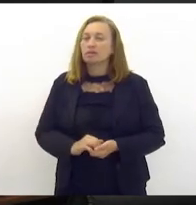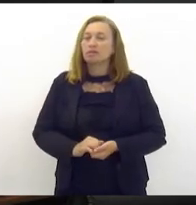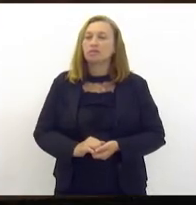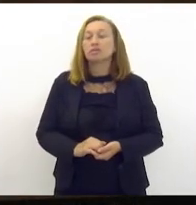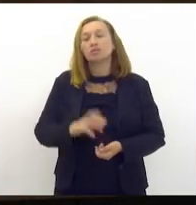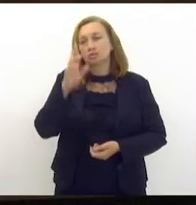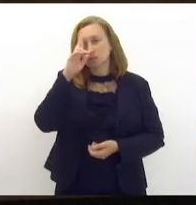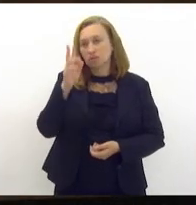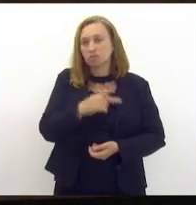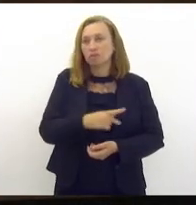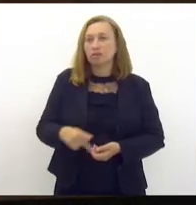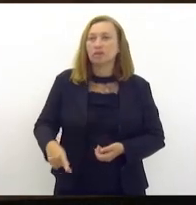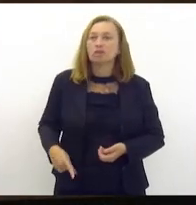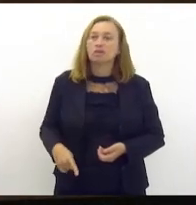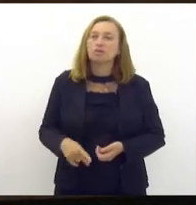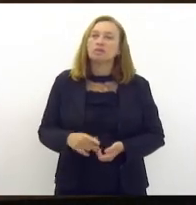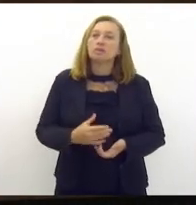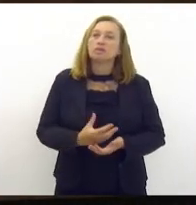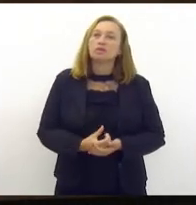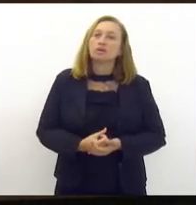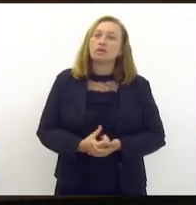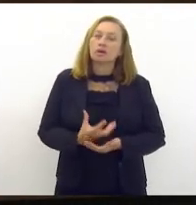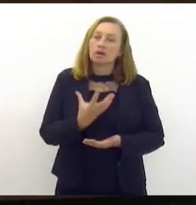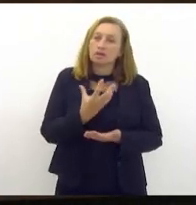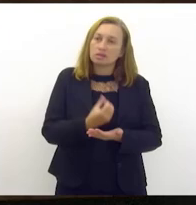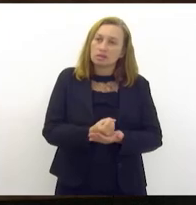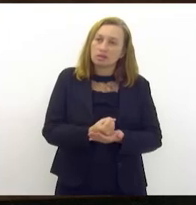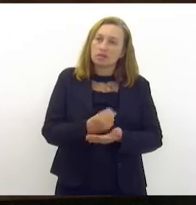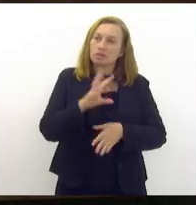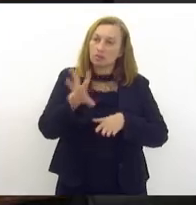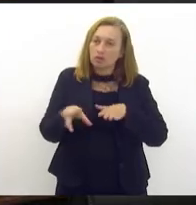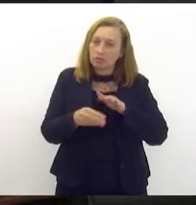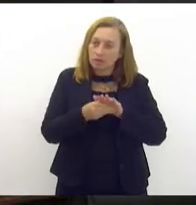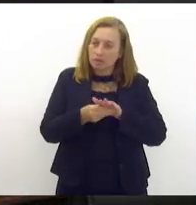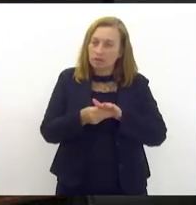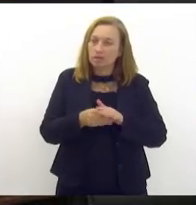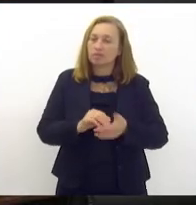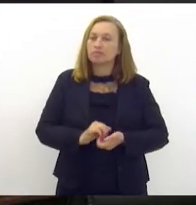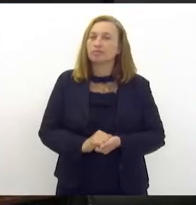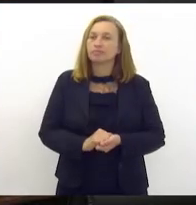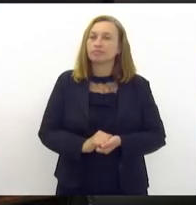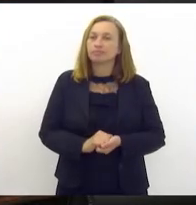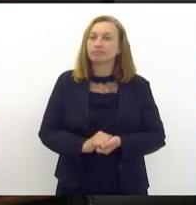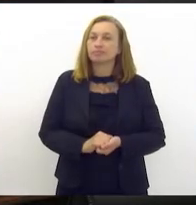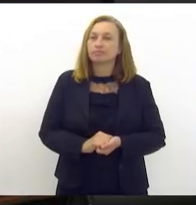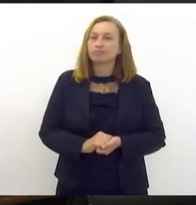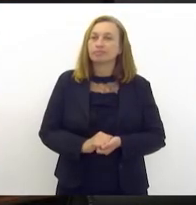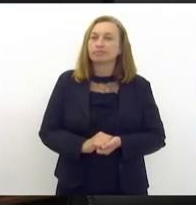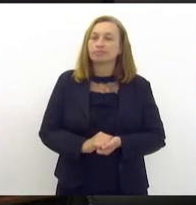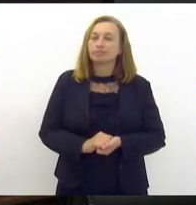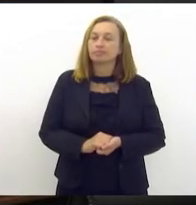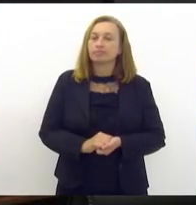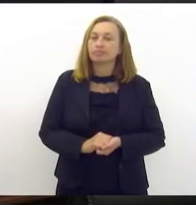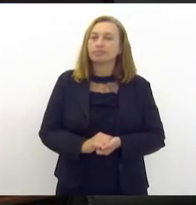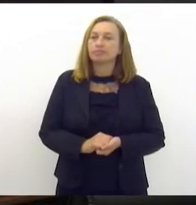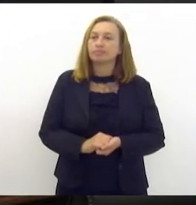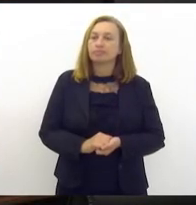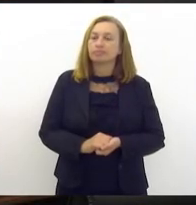chegou. Senhor presidente, o parecer é favorável com emenda. Esse é o obrigado. Parecer. Favorável com emenda, o nosso